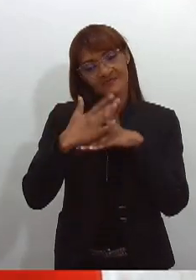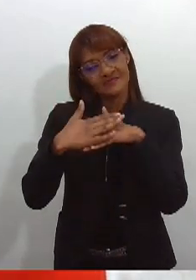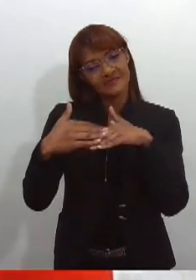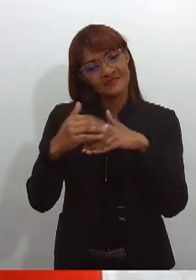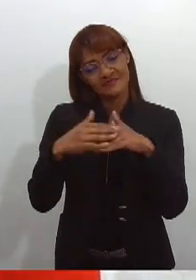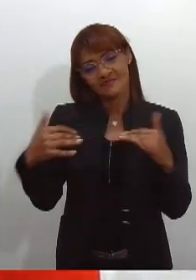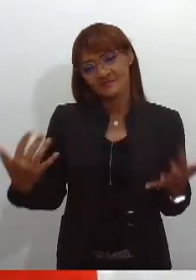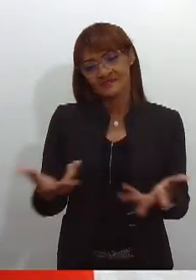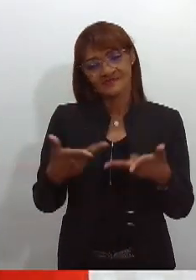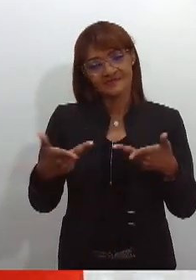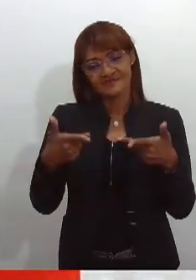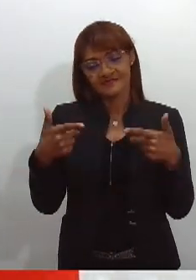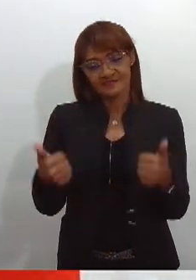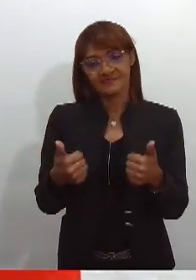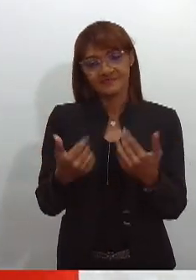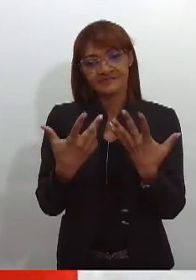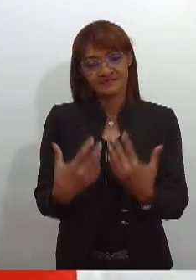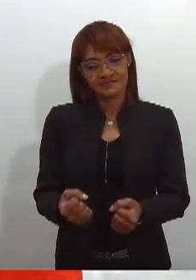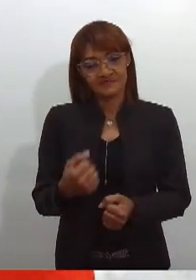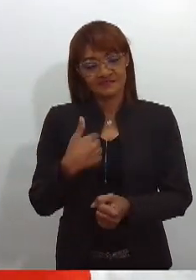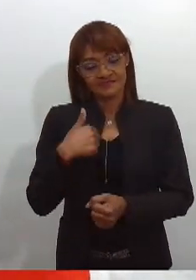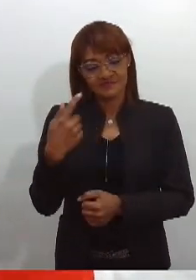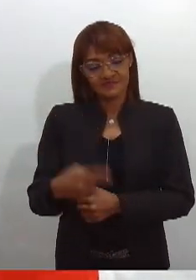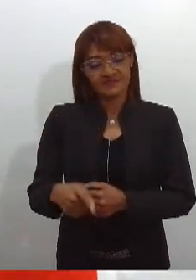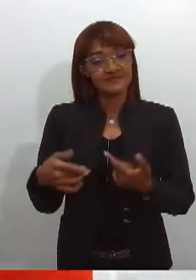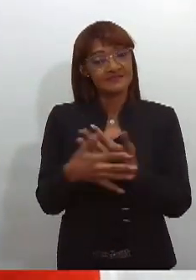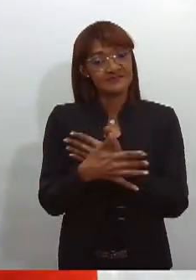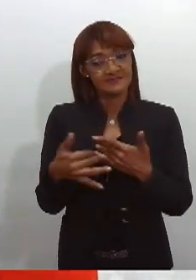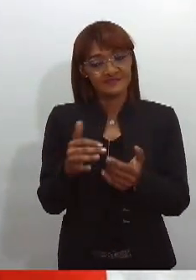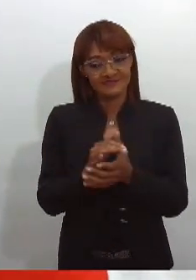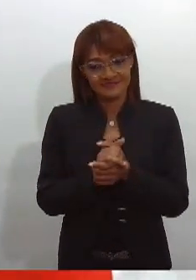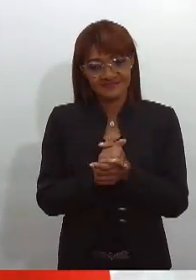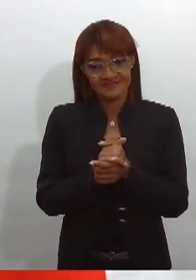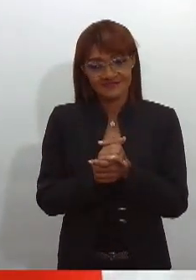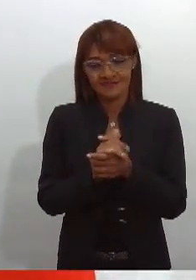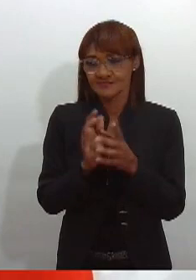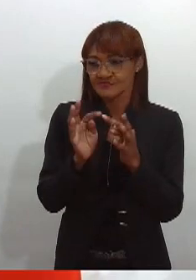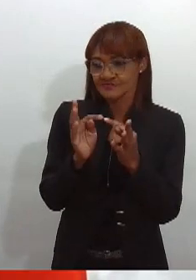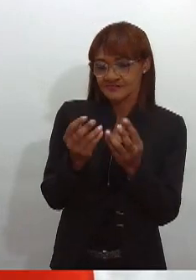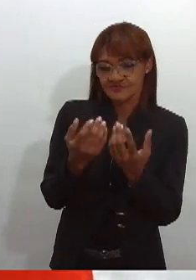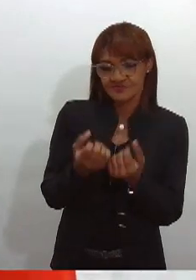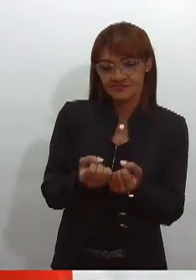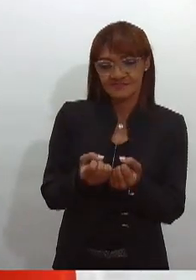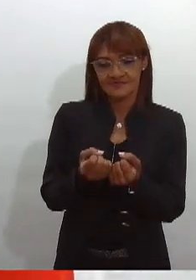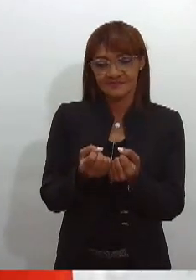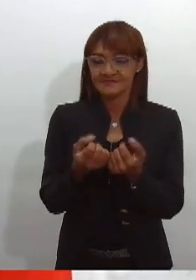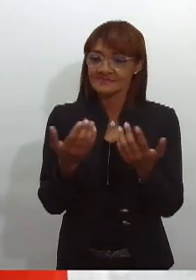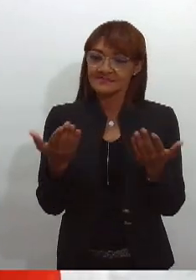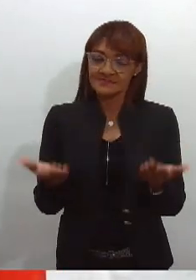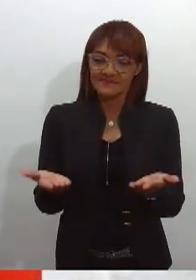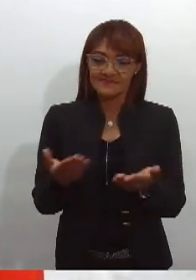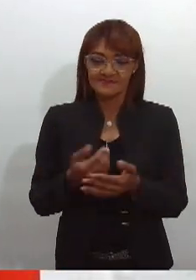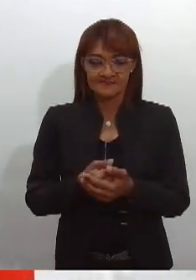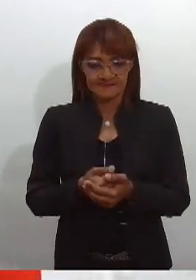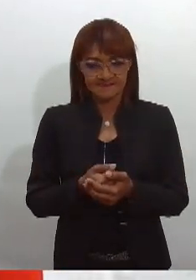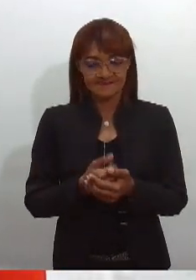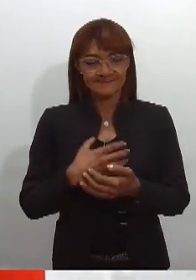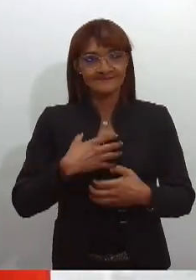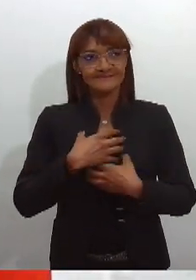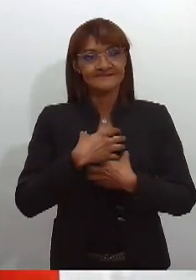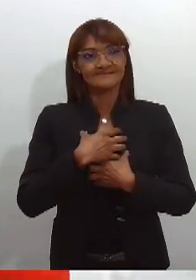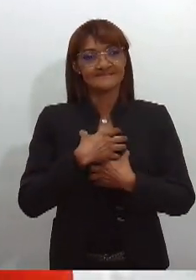que me abraçaram aqui nessa cidade. E eu fui muito bem acolhida pelas pessoas, então eu me sinto parte